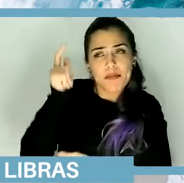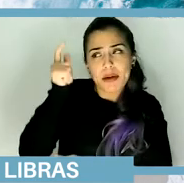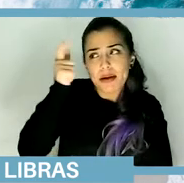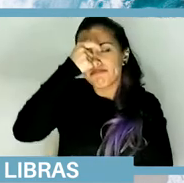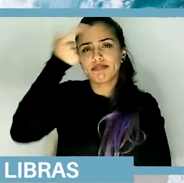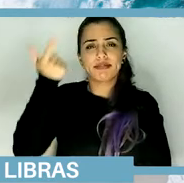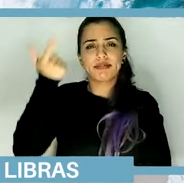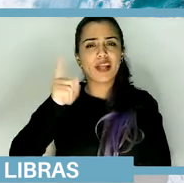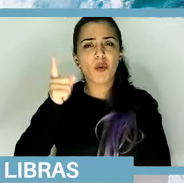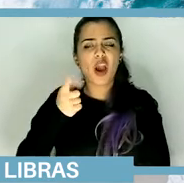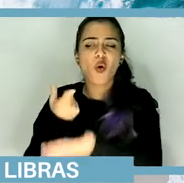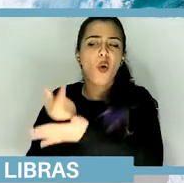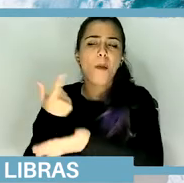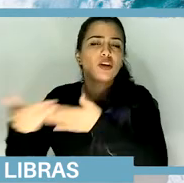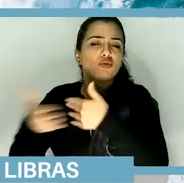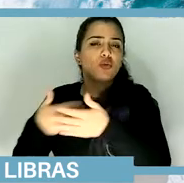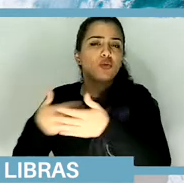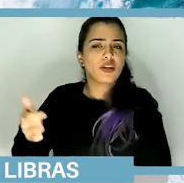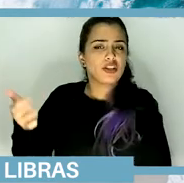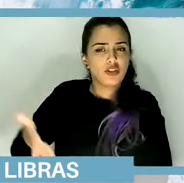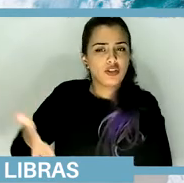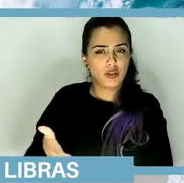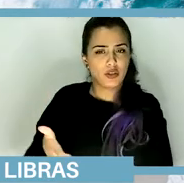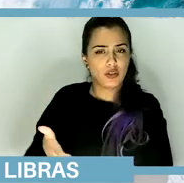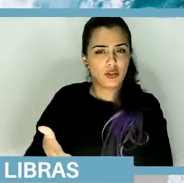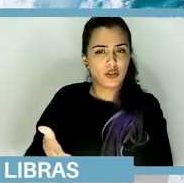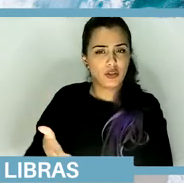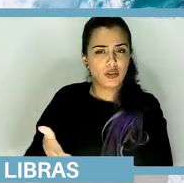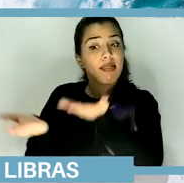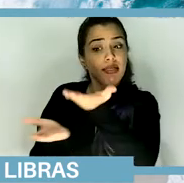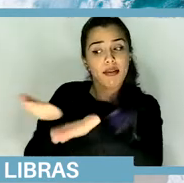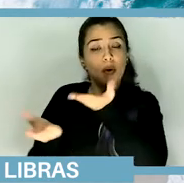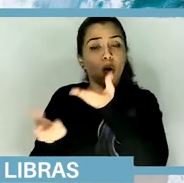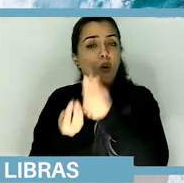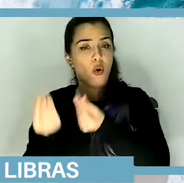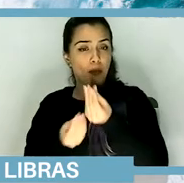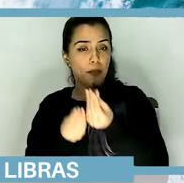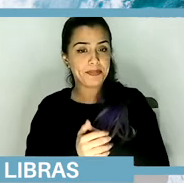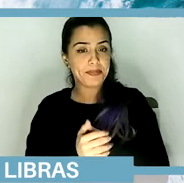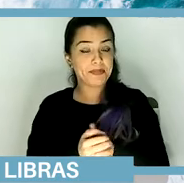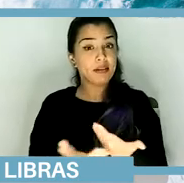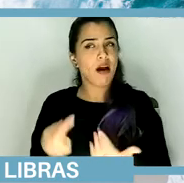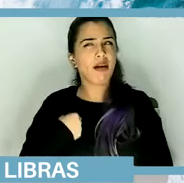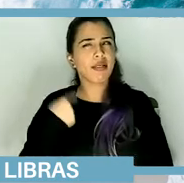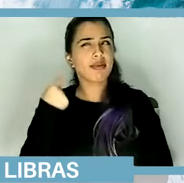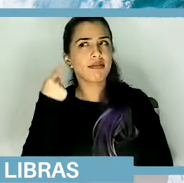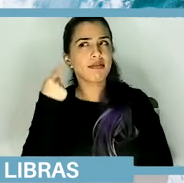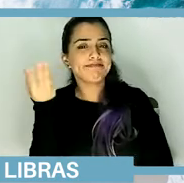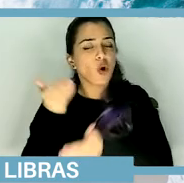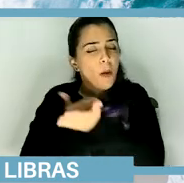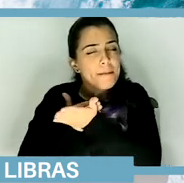vezes trás da gente só pensar no tratamento dos resíduos né E tava ali tentando construir uma carreira